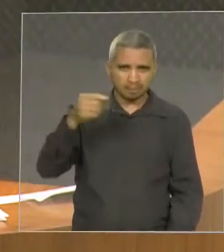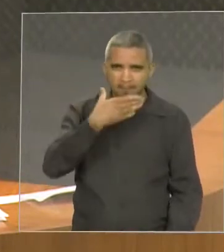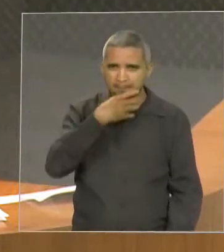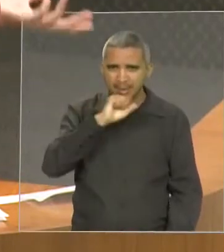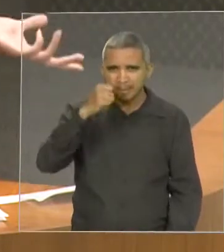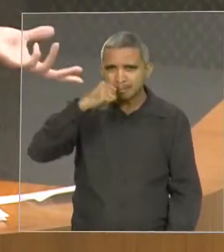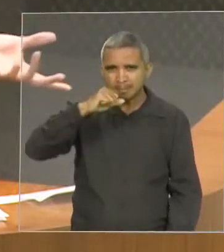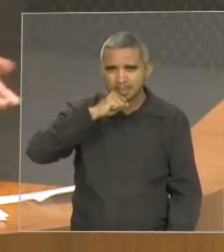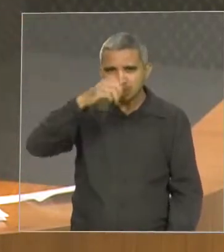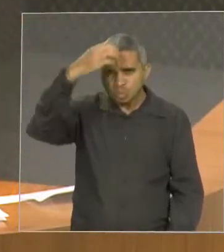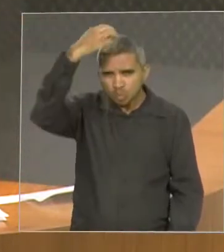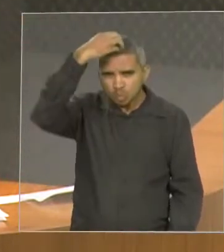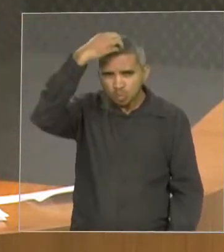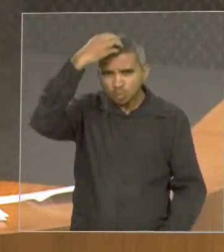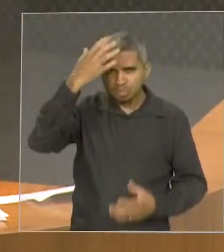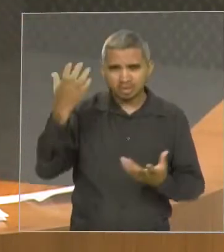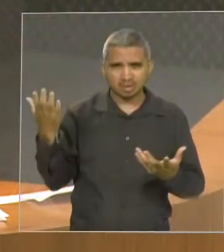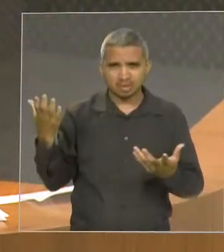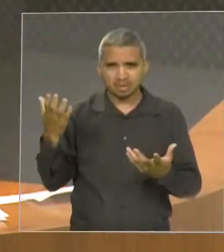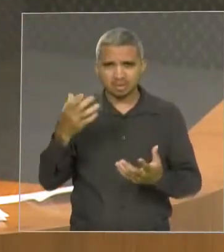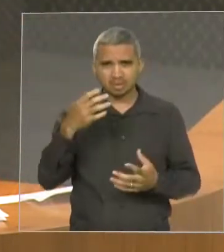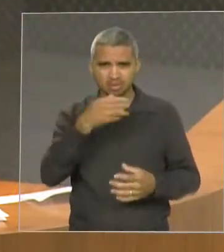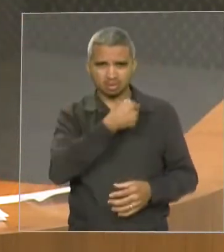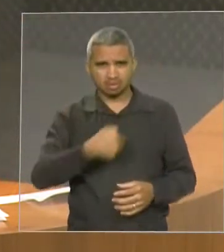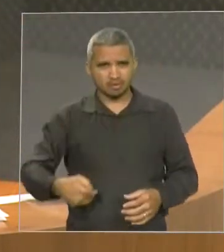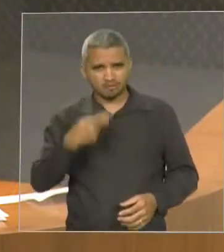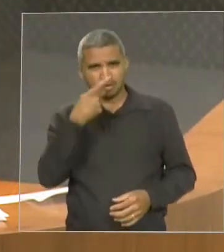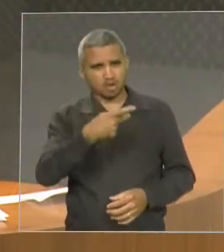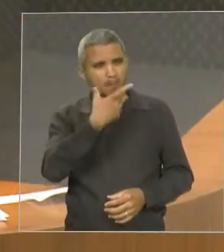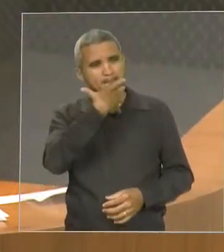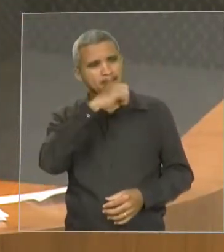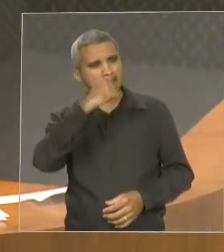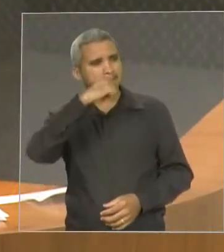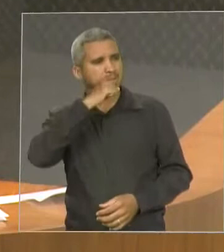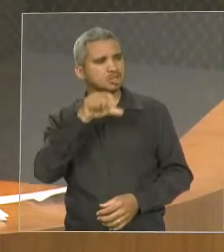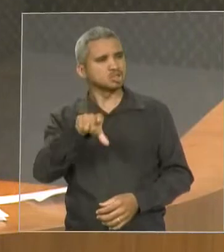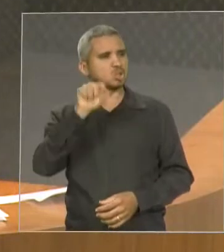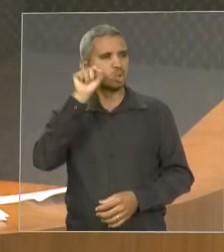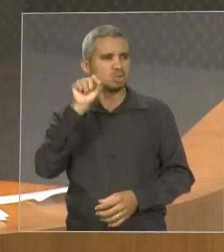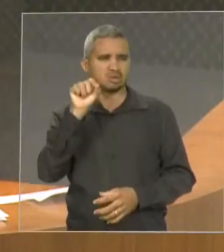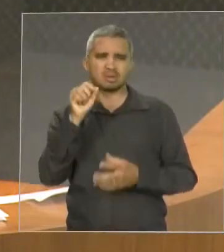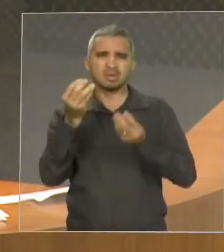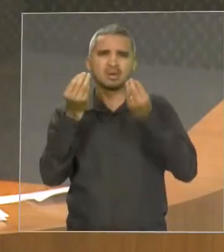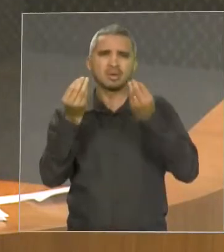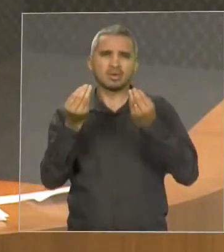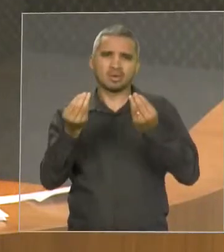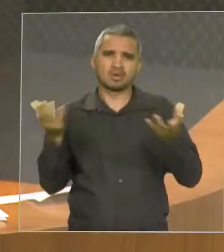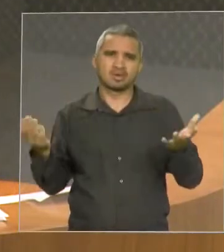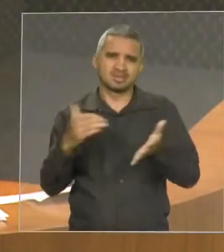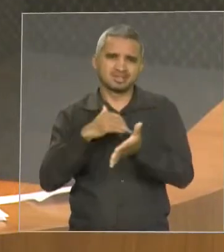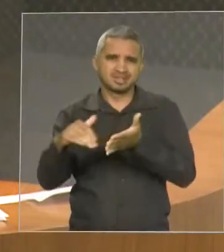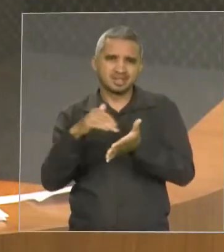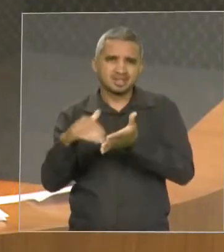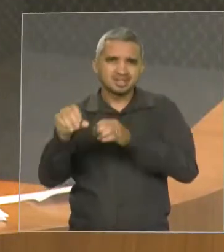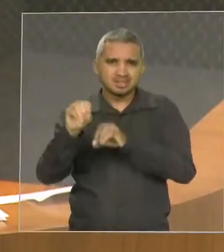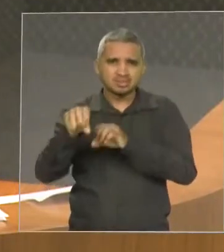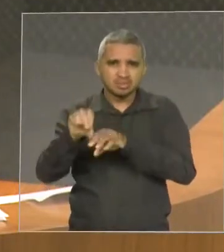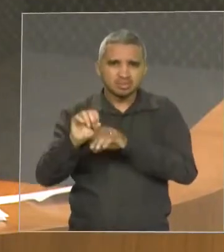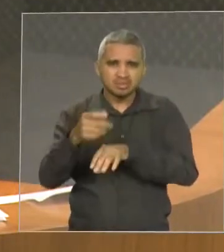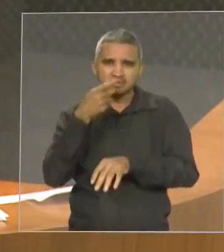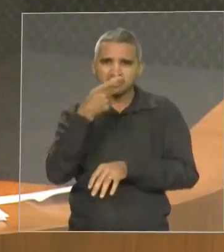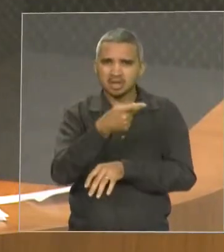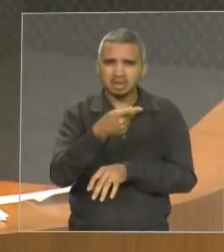Os pais escolheram. Ou seja, que secretário de educação é esse que vem dizer que